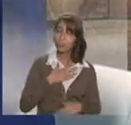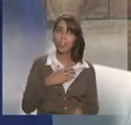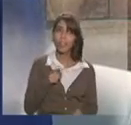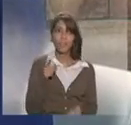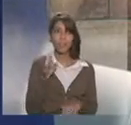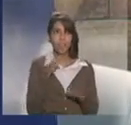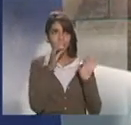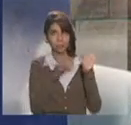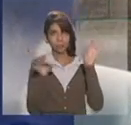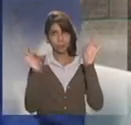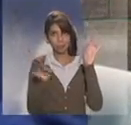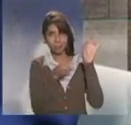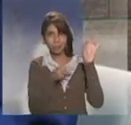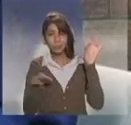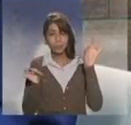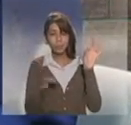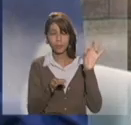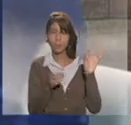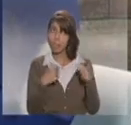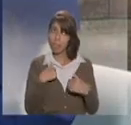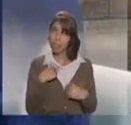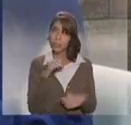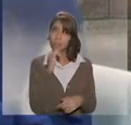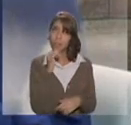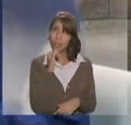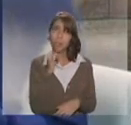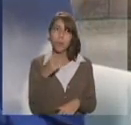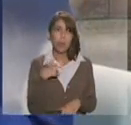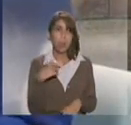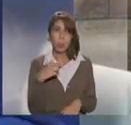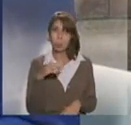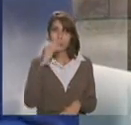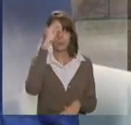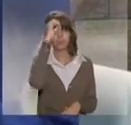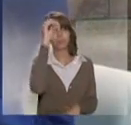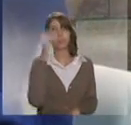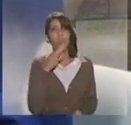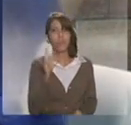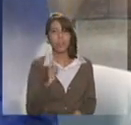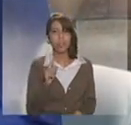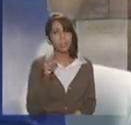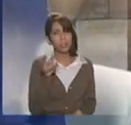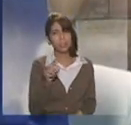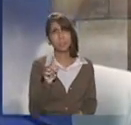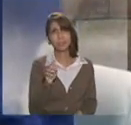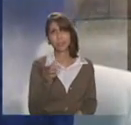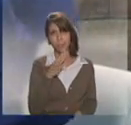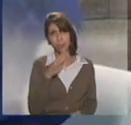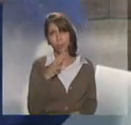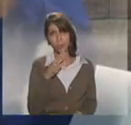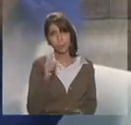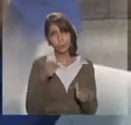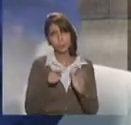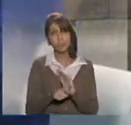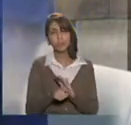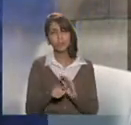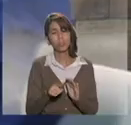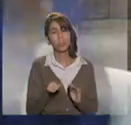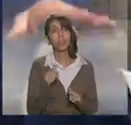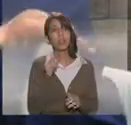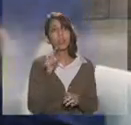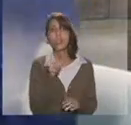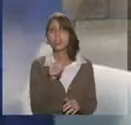sinfônica eu pelo menos que sou absolutamente linda você nem tanto nem quando você não é o que passa